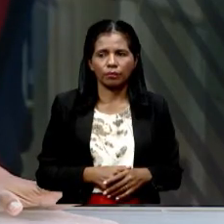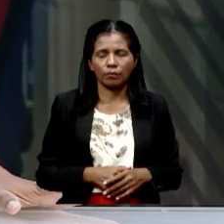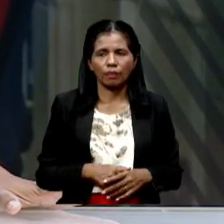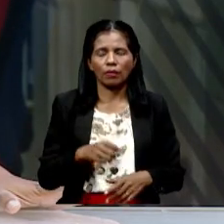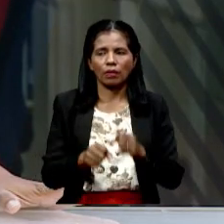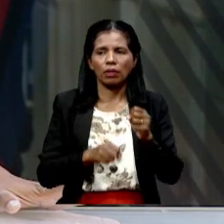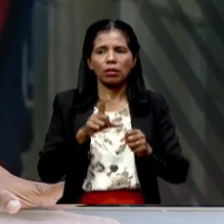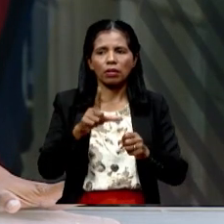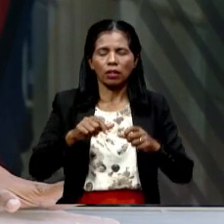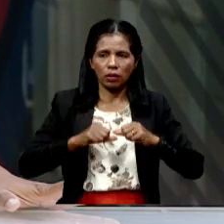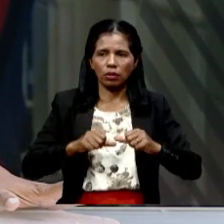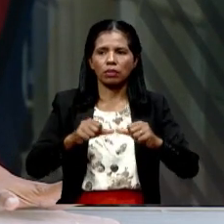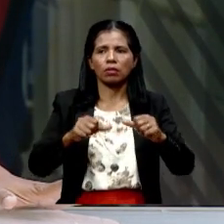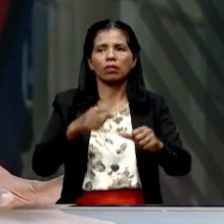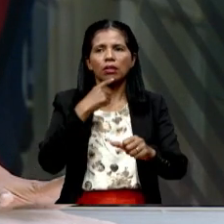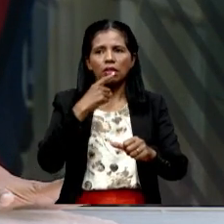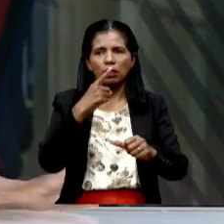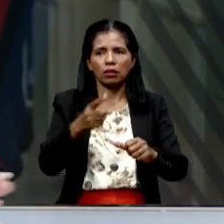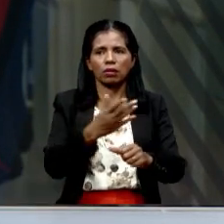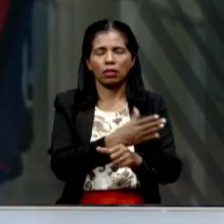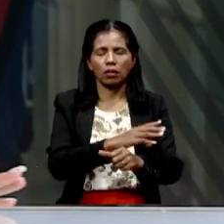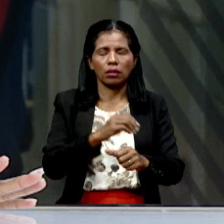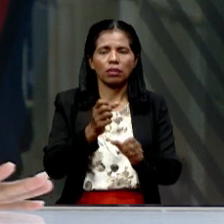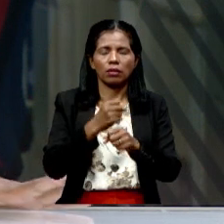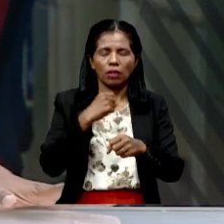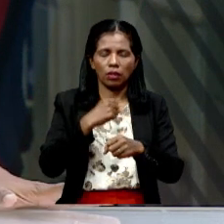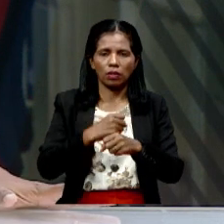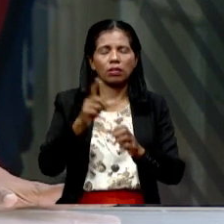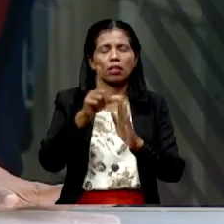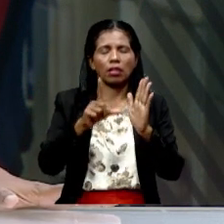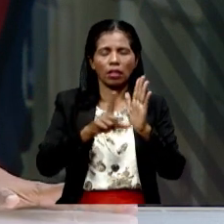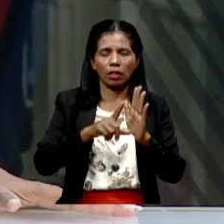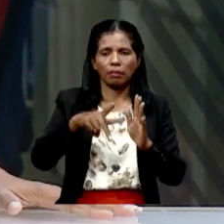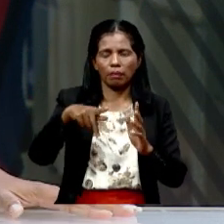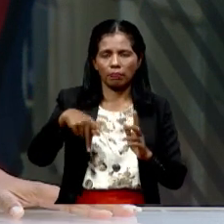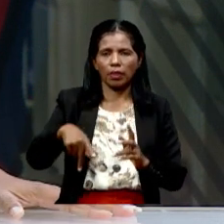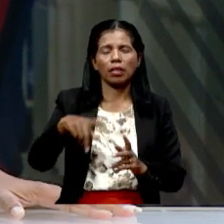Sociedade civil, se continua alarma, a sexta legislatura rodeará com lei pensão vitalícia.